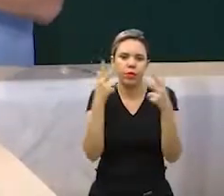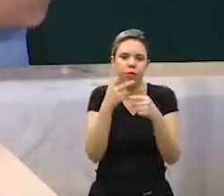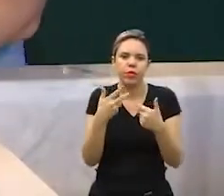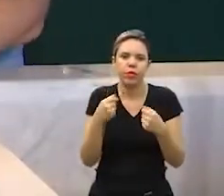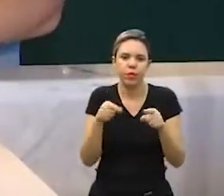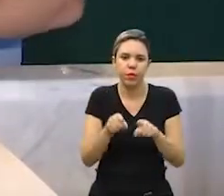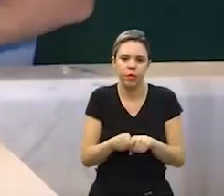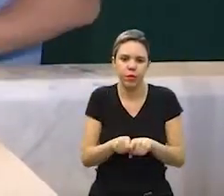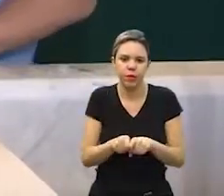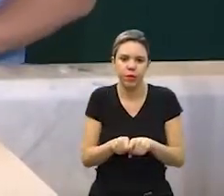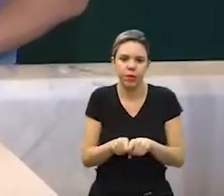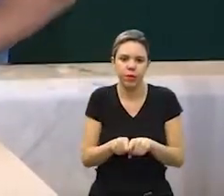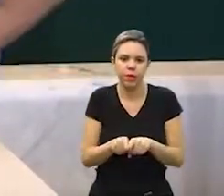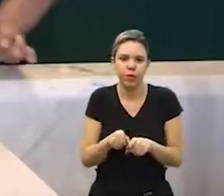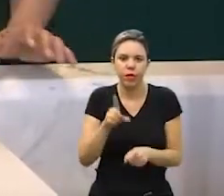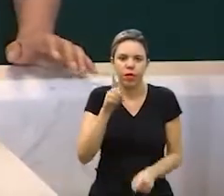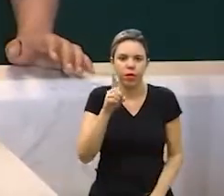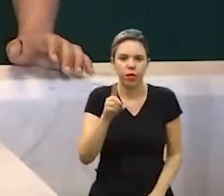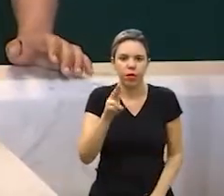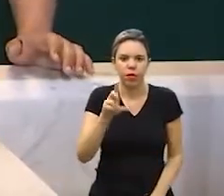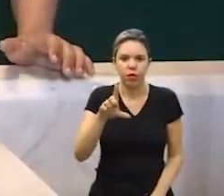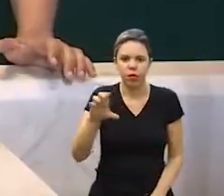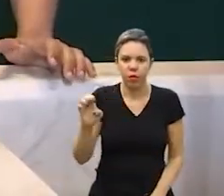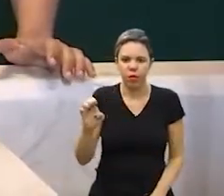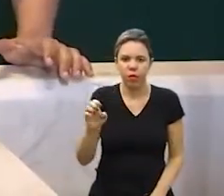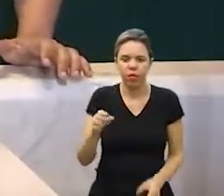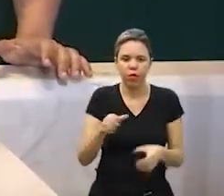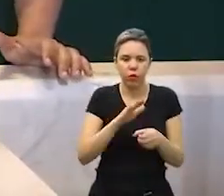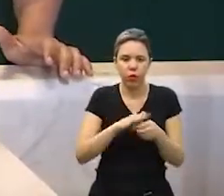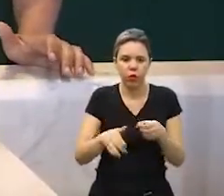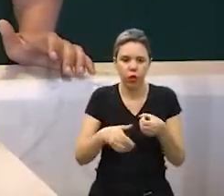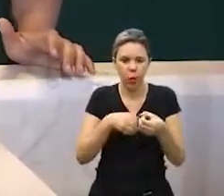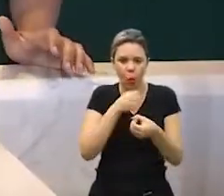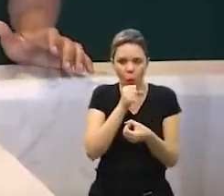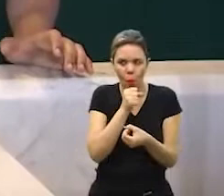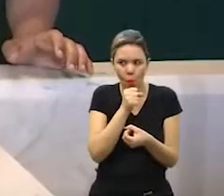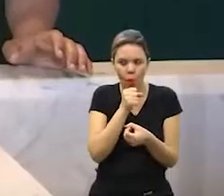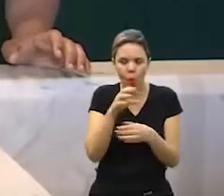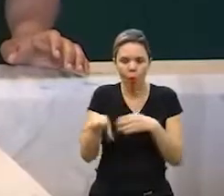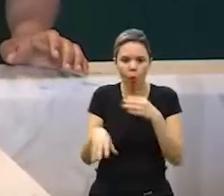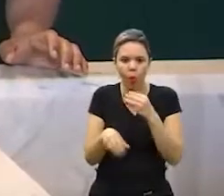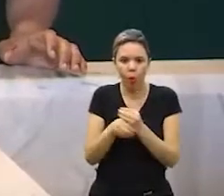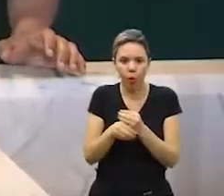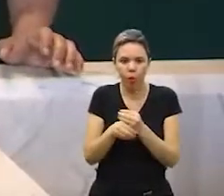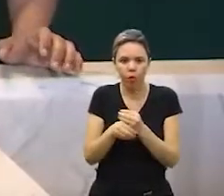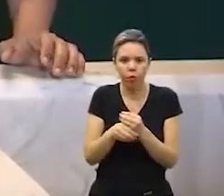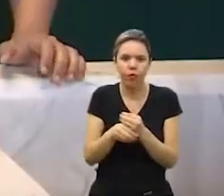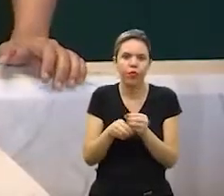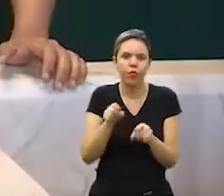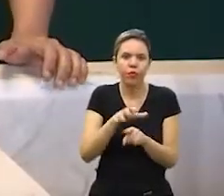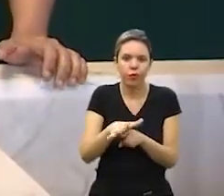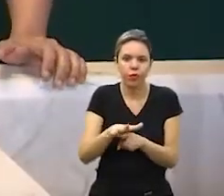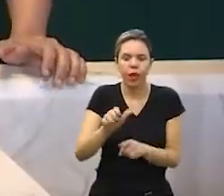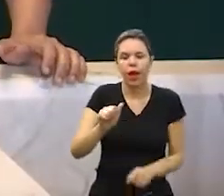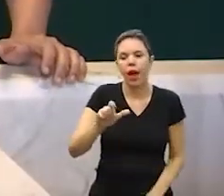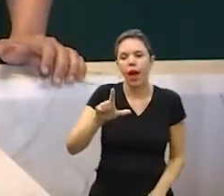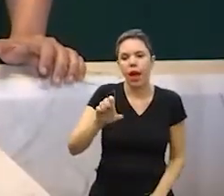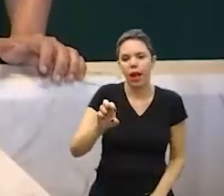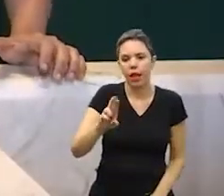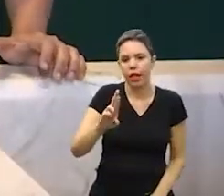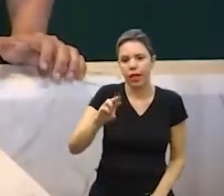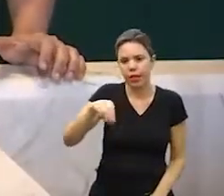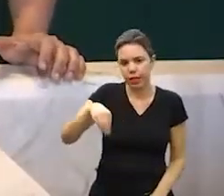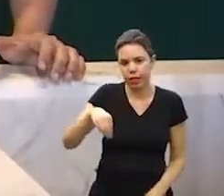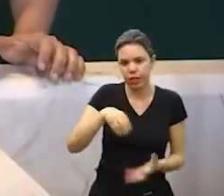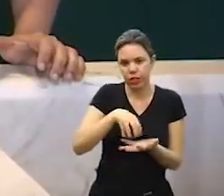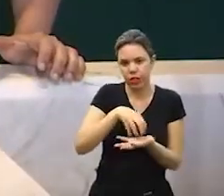lindo, maravilhoso, a Dulce colocou aqui uma rodela de laranja, acrescentou o ramo de alecrim e também